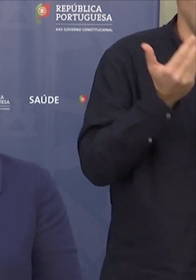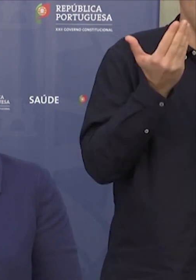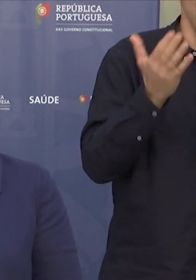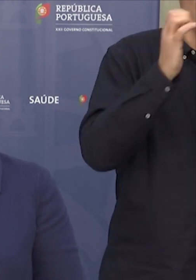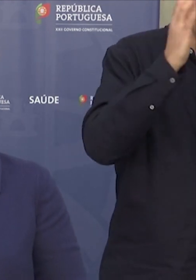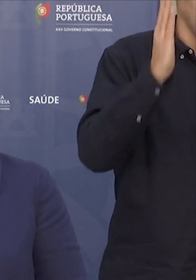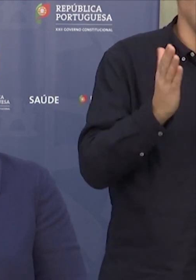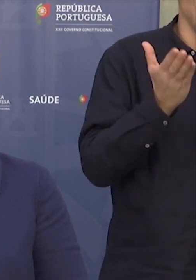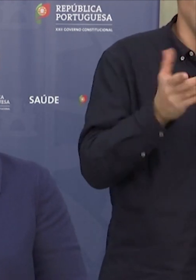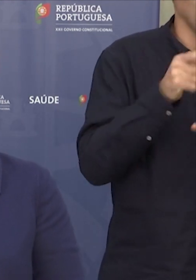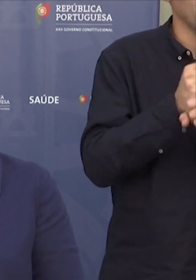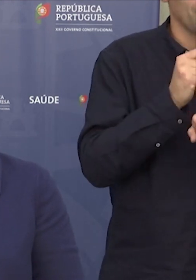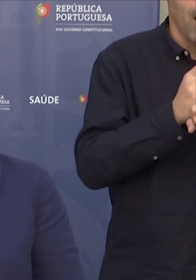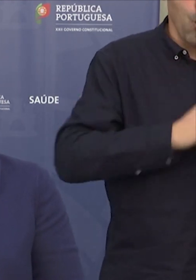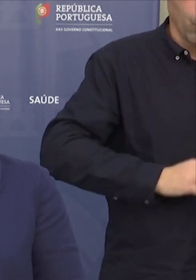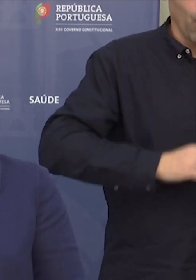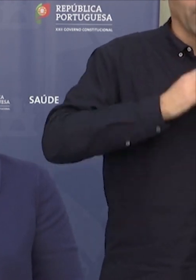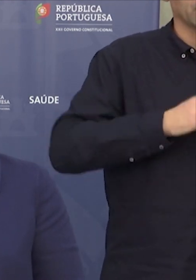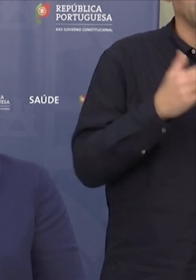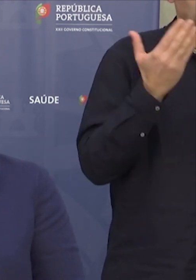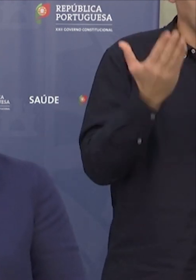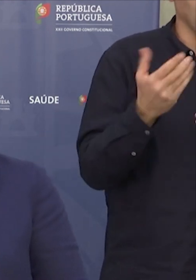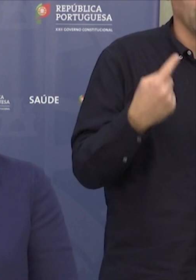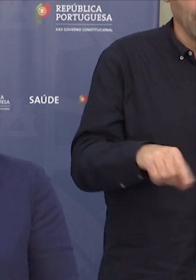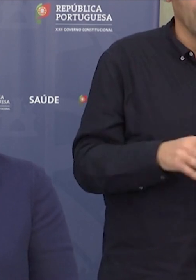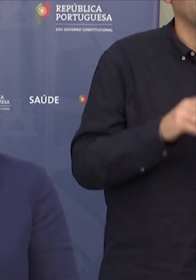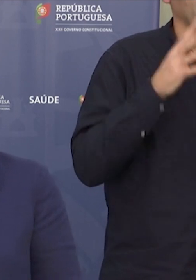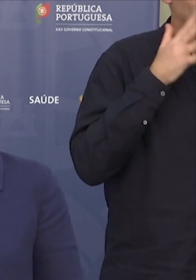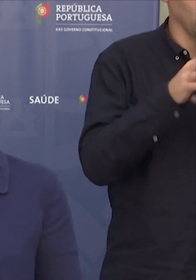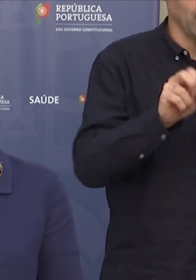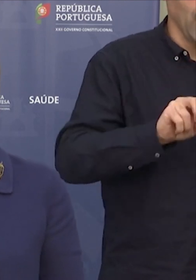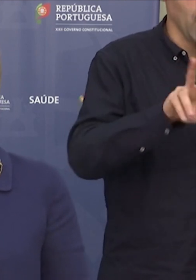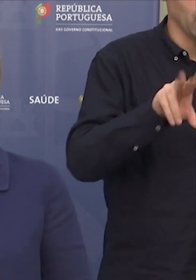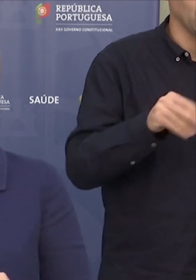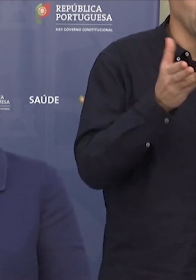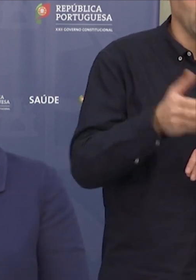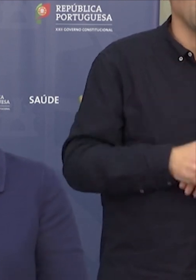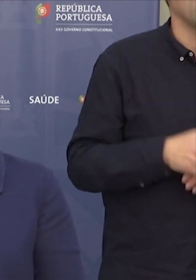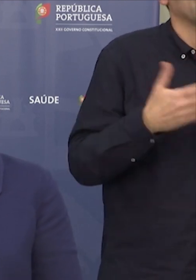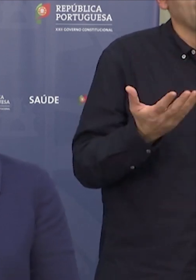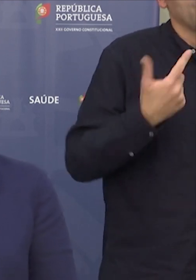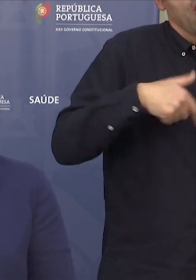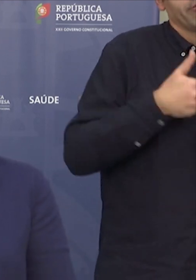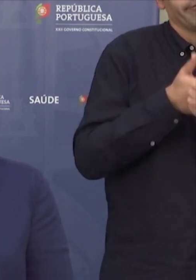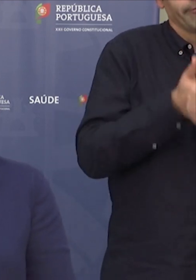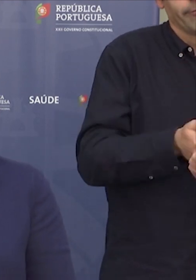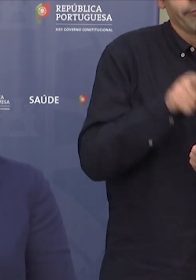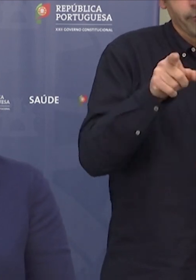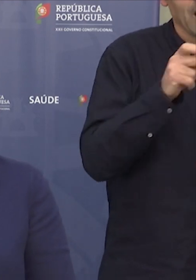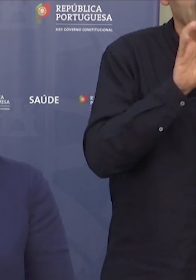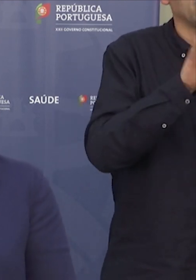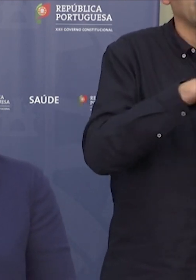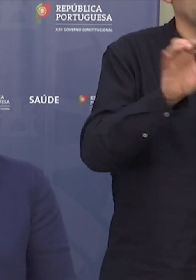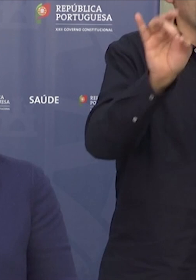que é um trabalho confiável e transparente. E, portanto, seguimos as recomendações da Agência Europeia